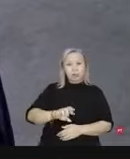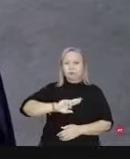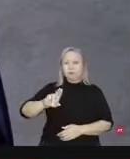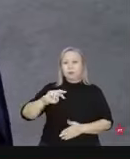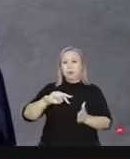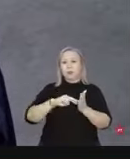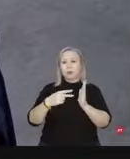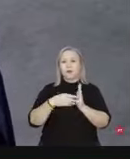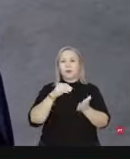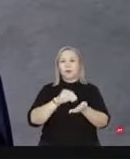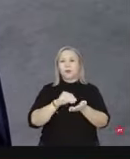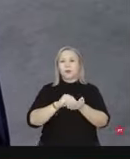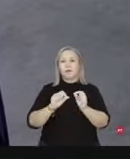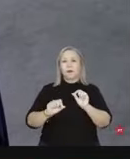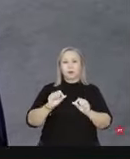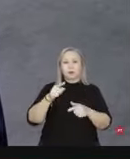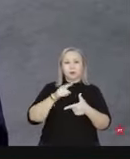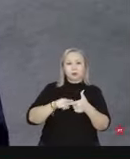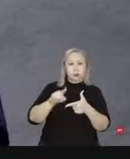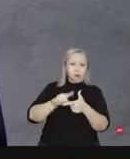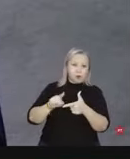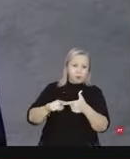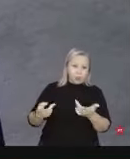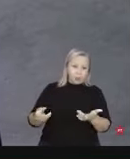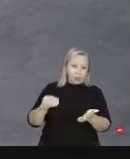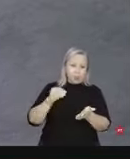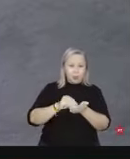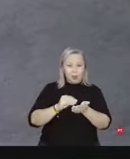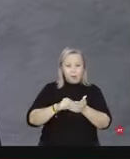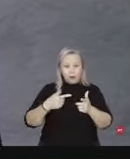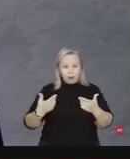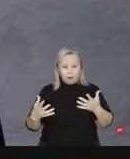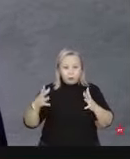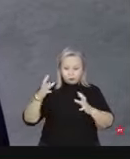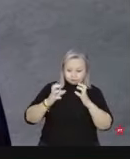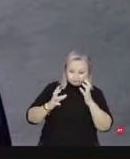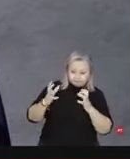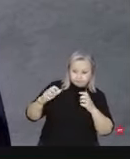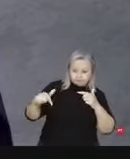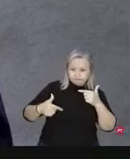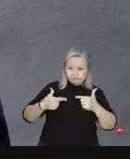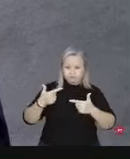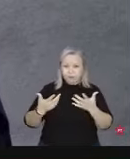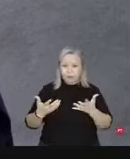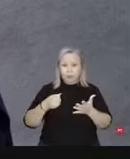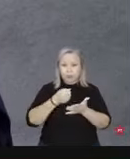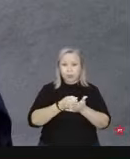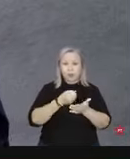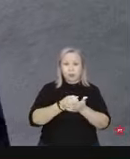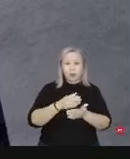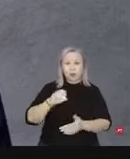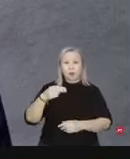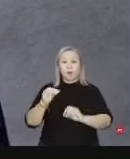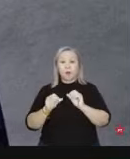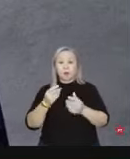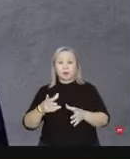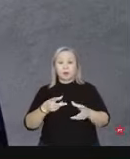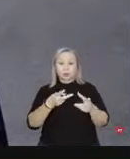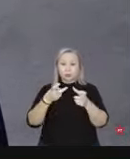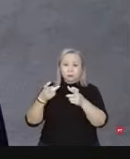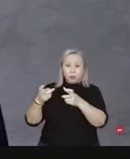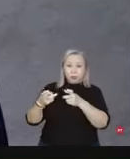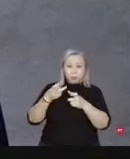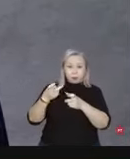significam ausência de turbulências, ausência de embates, ou mesmo, como se verificou nas presentes